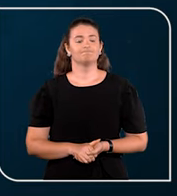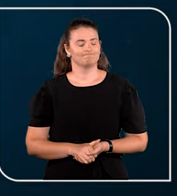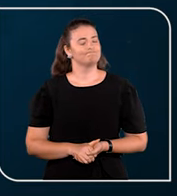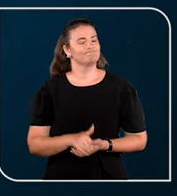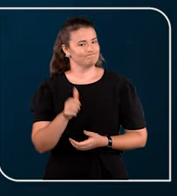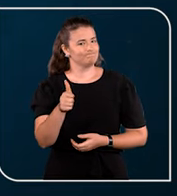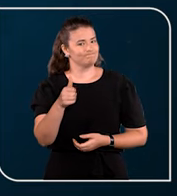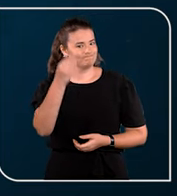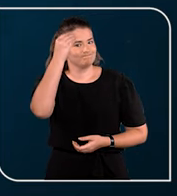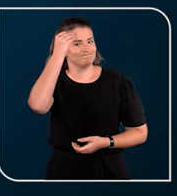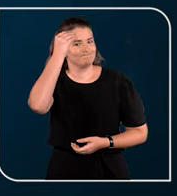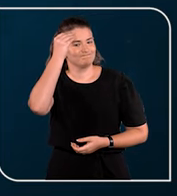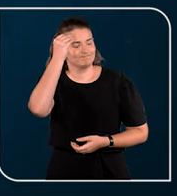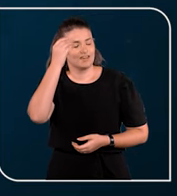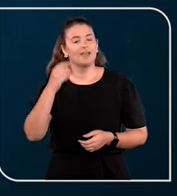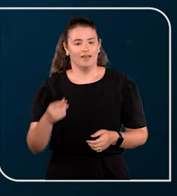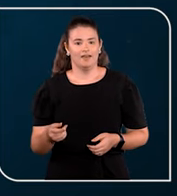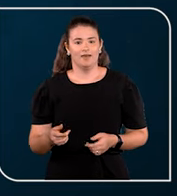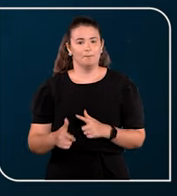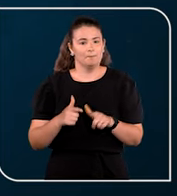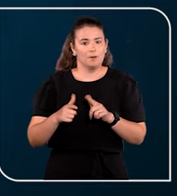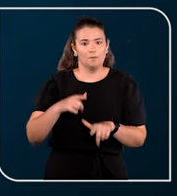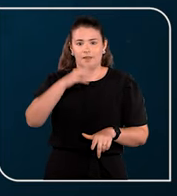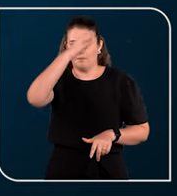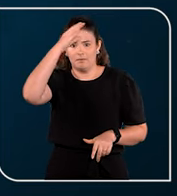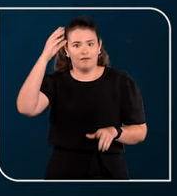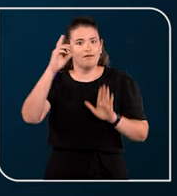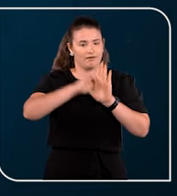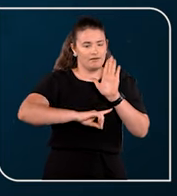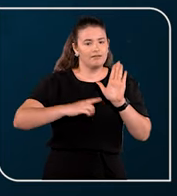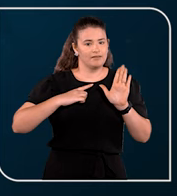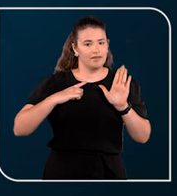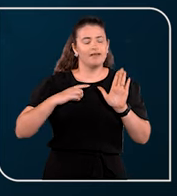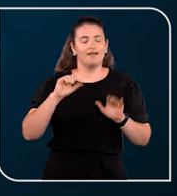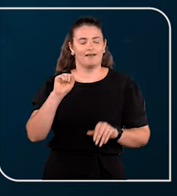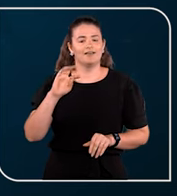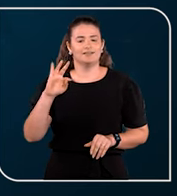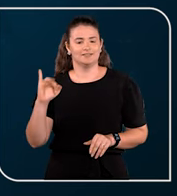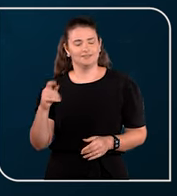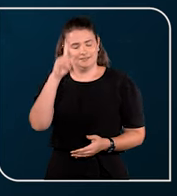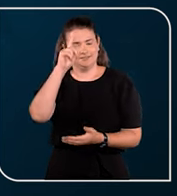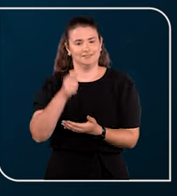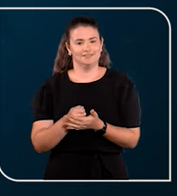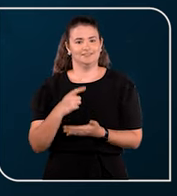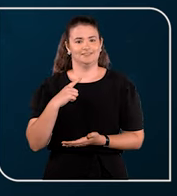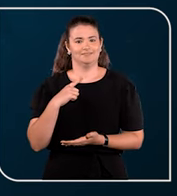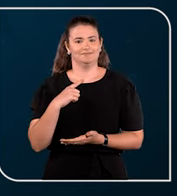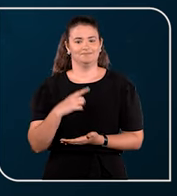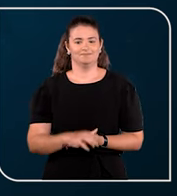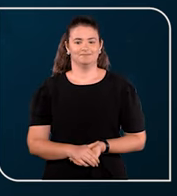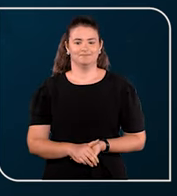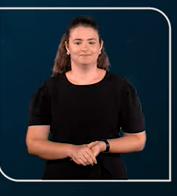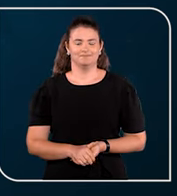Guarda essa, se tem solução para os problemas no direito do consumidor, tem decisão do STJ.